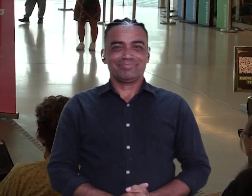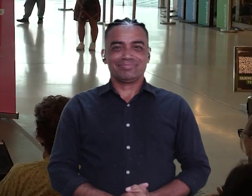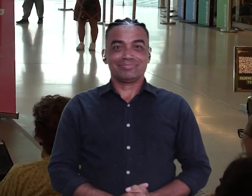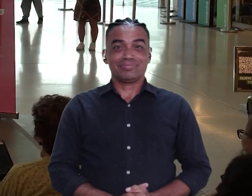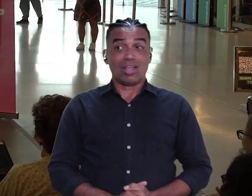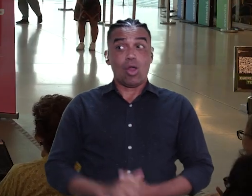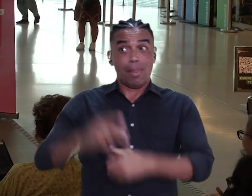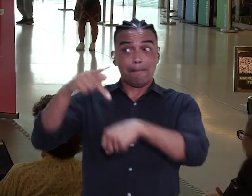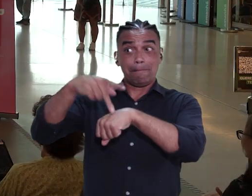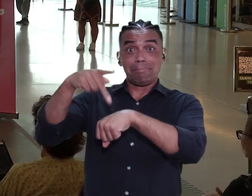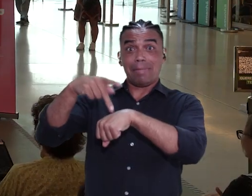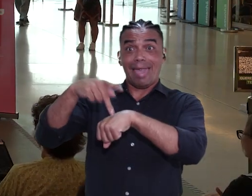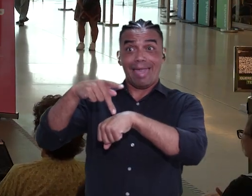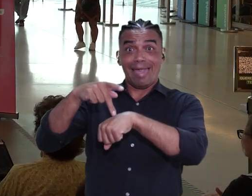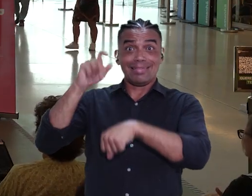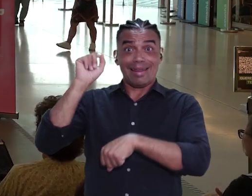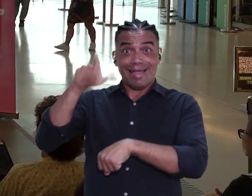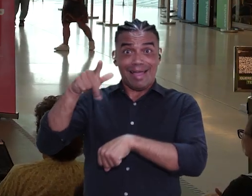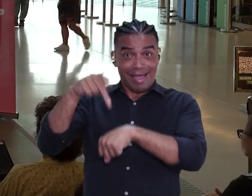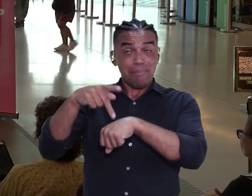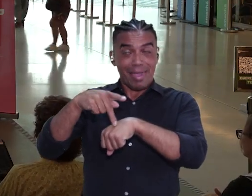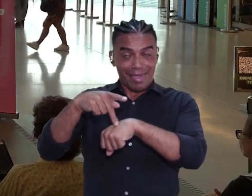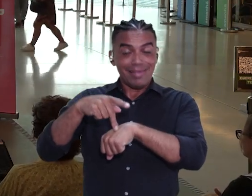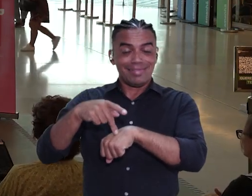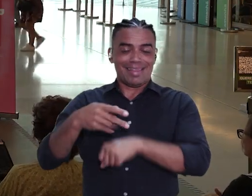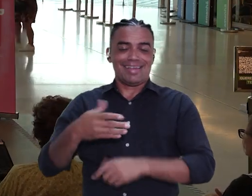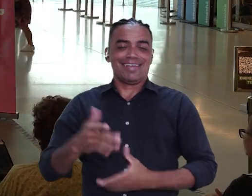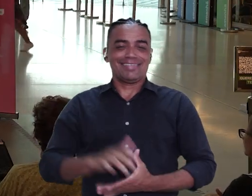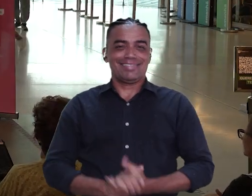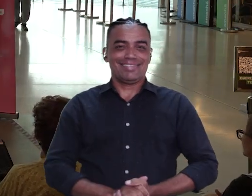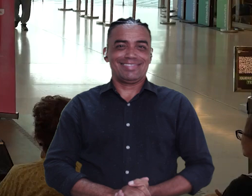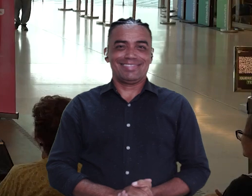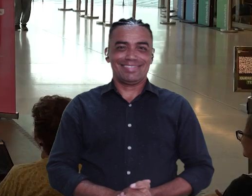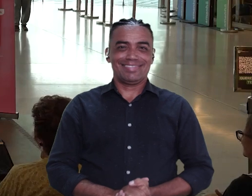Olha a pedra aí.